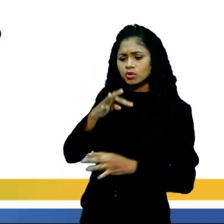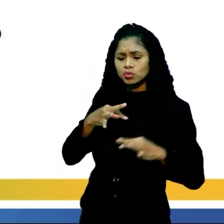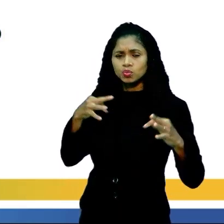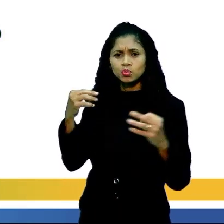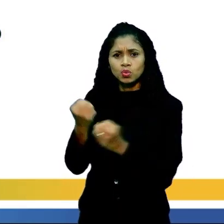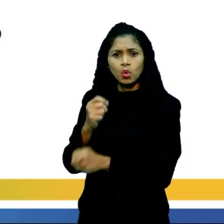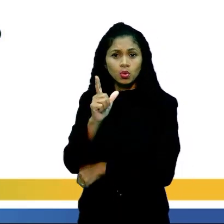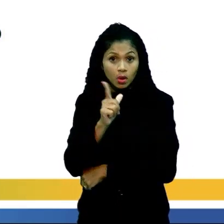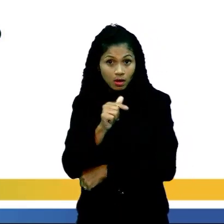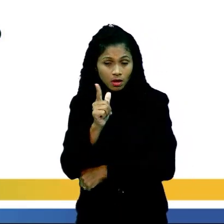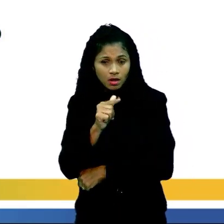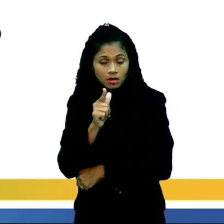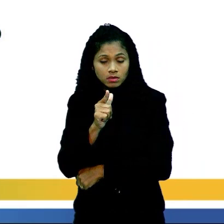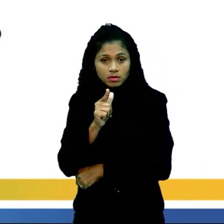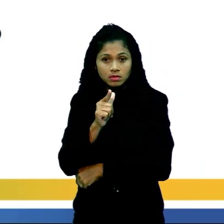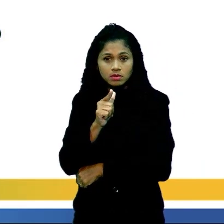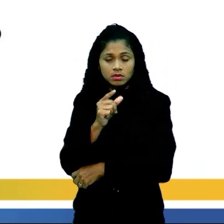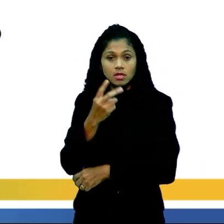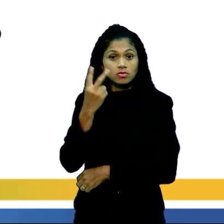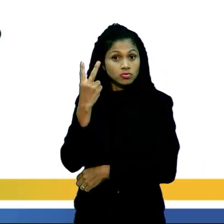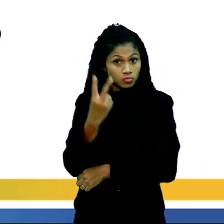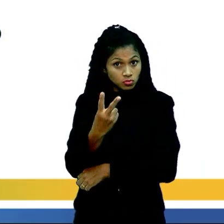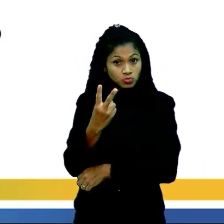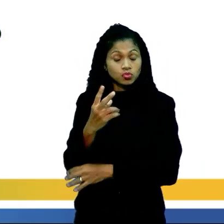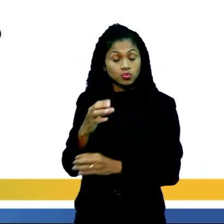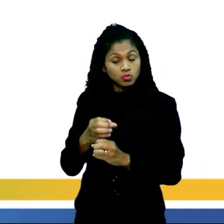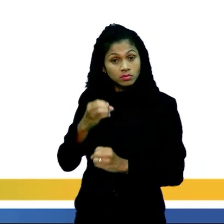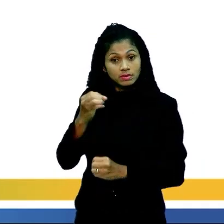das 2 garrafas antes do exame.